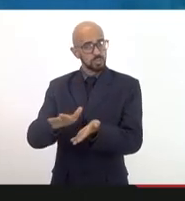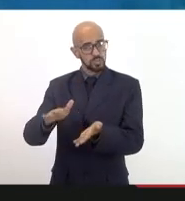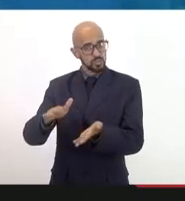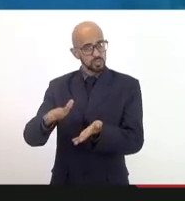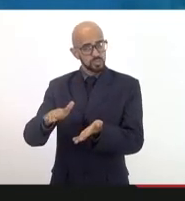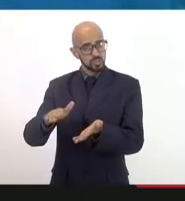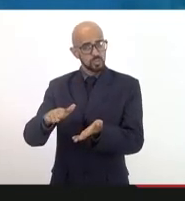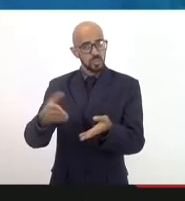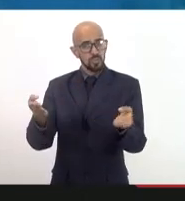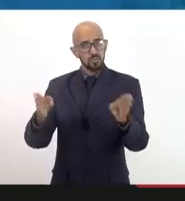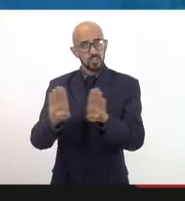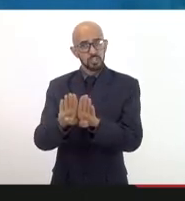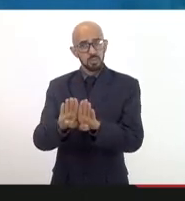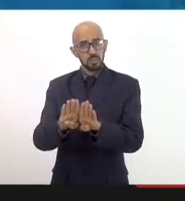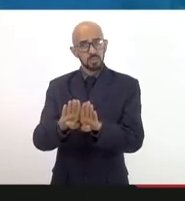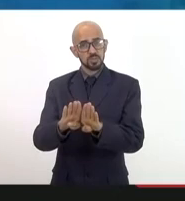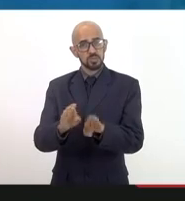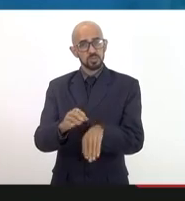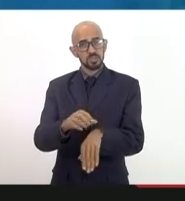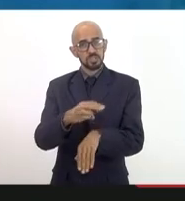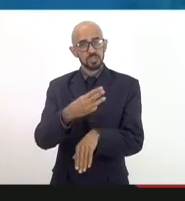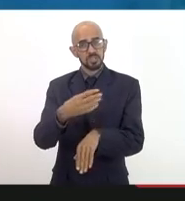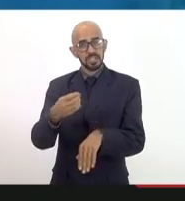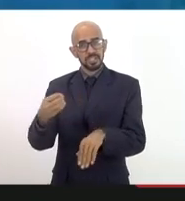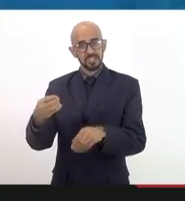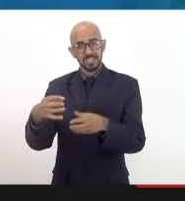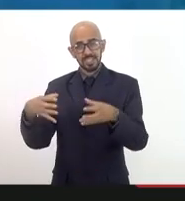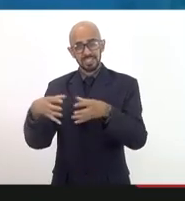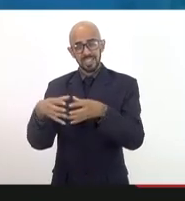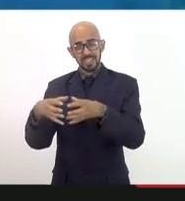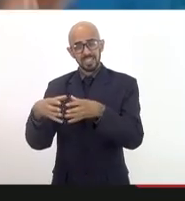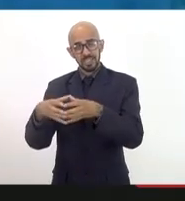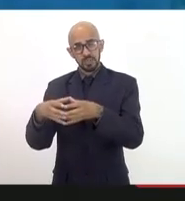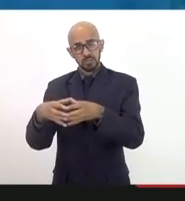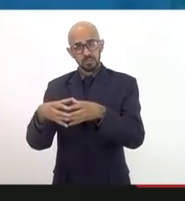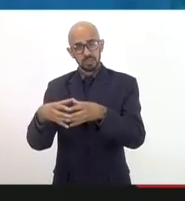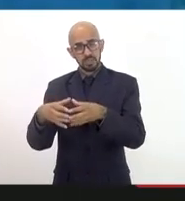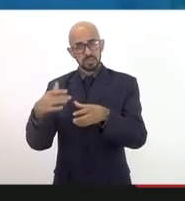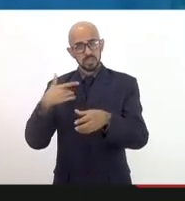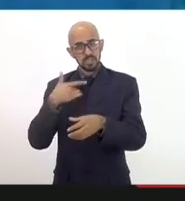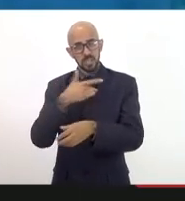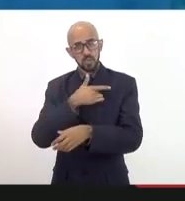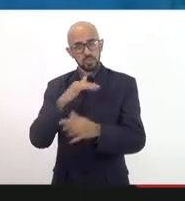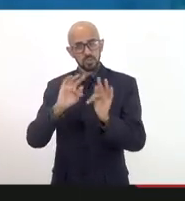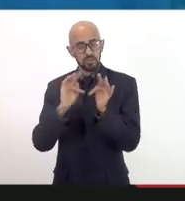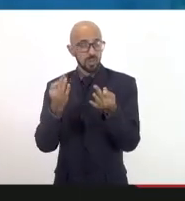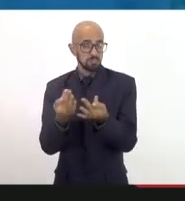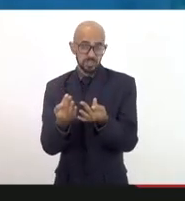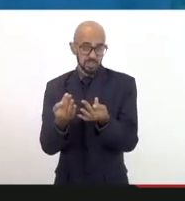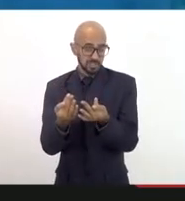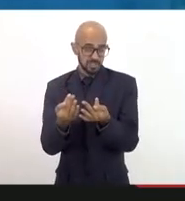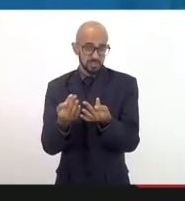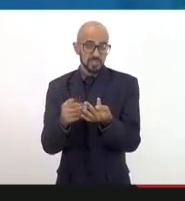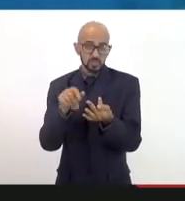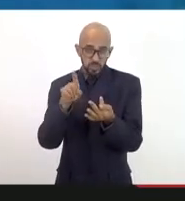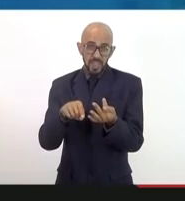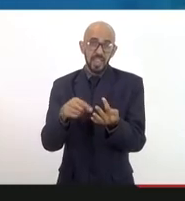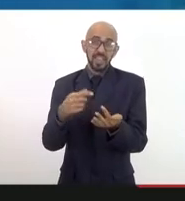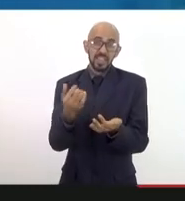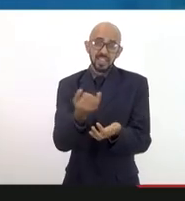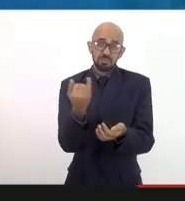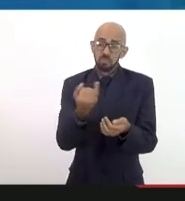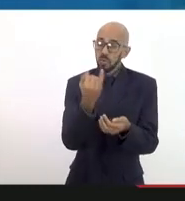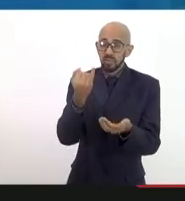fechamento de 300 equipes de saúde da família. A estratégia de saúde da família é essencial para o bom atendimento da tuberculose, para a boa abordagem da tuberculose. Então,